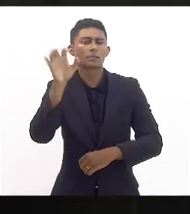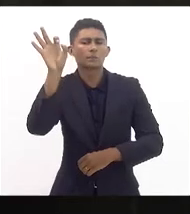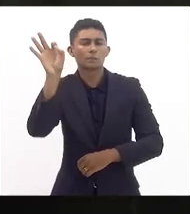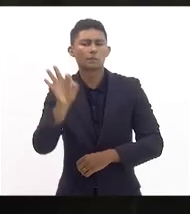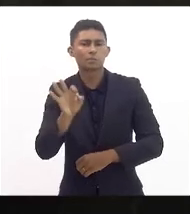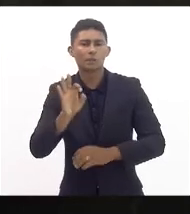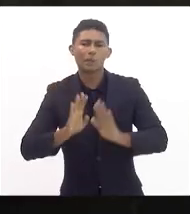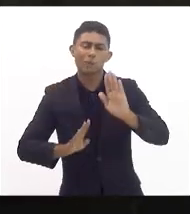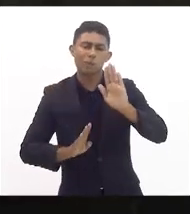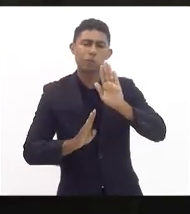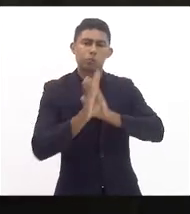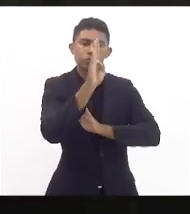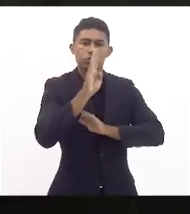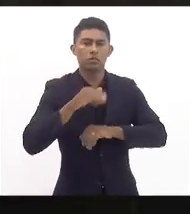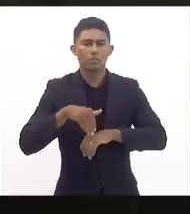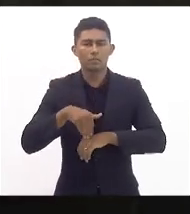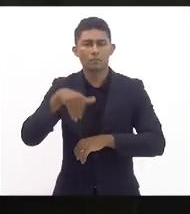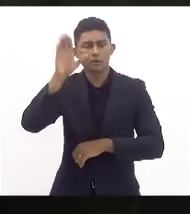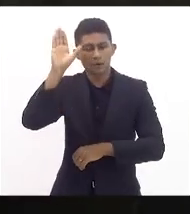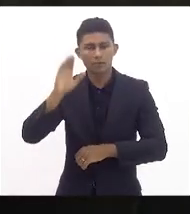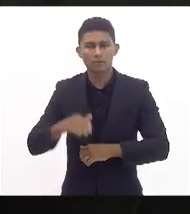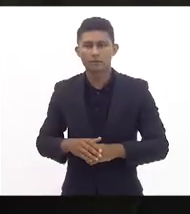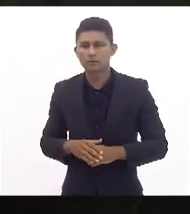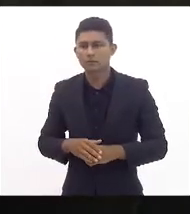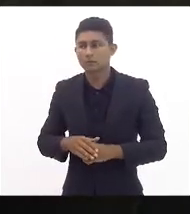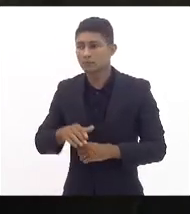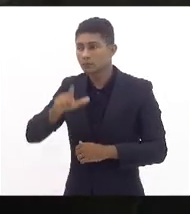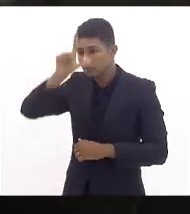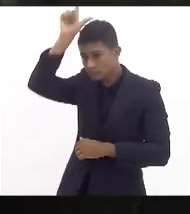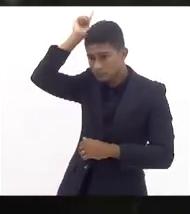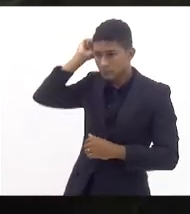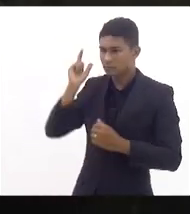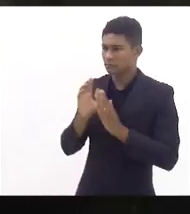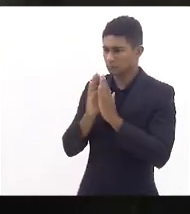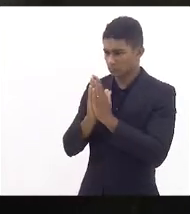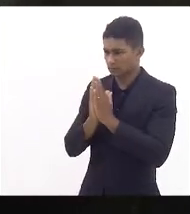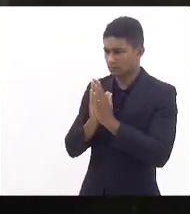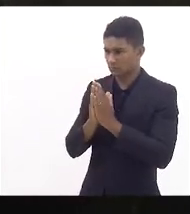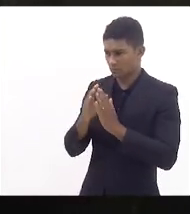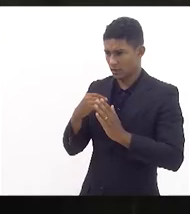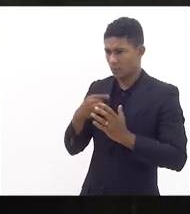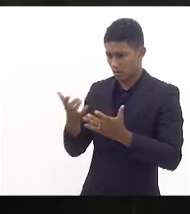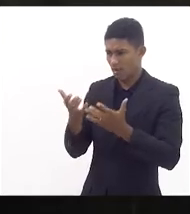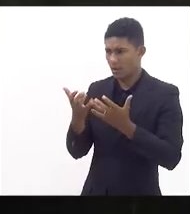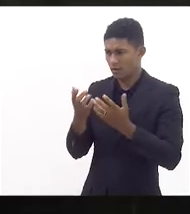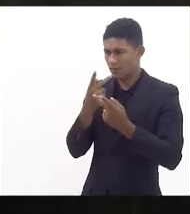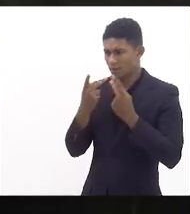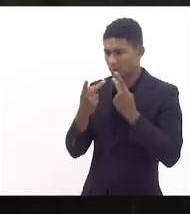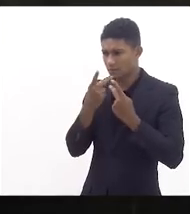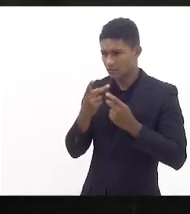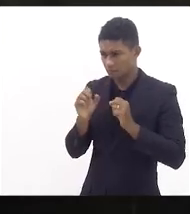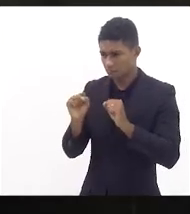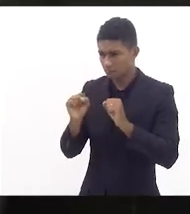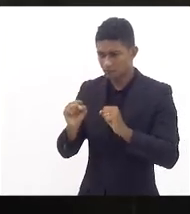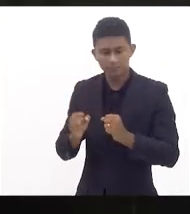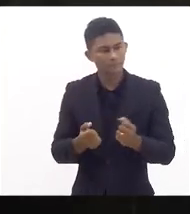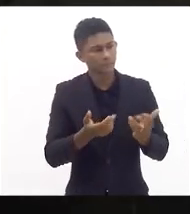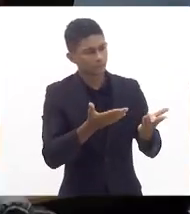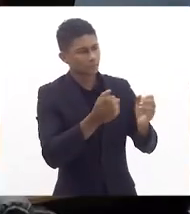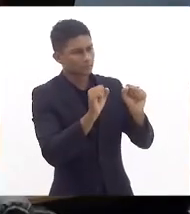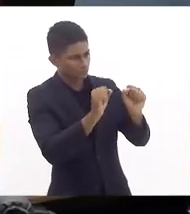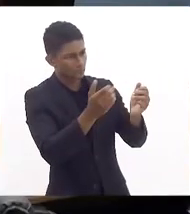percentuais. Deputado Luiz, Vossa Excelência me conceder uma parte, eu gostaria. Evidente, senhor presidente.